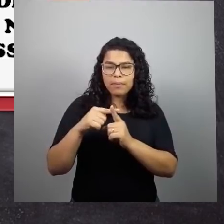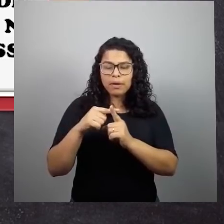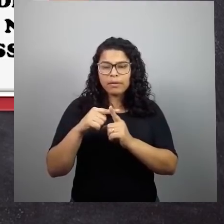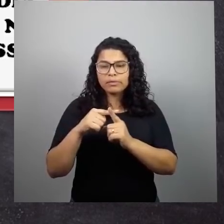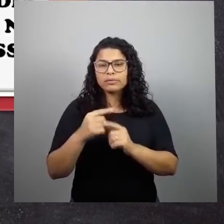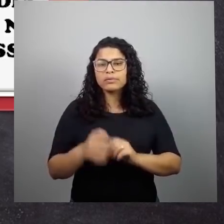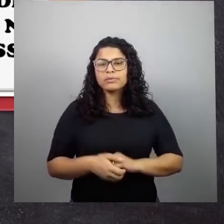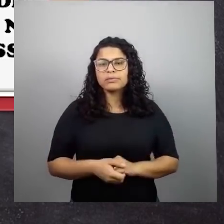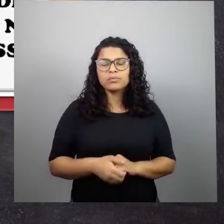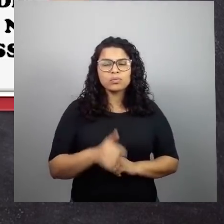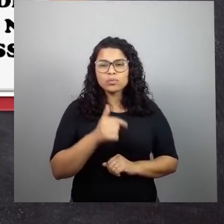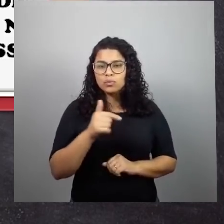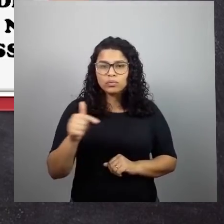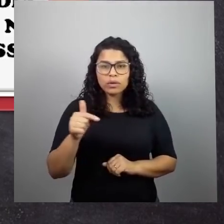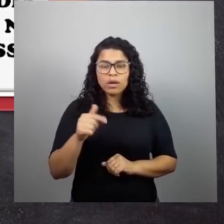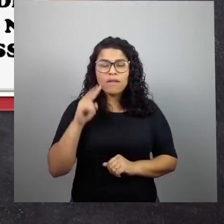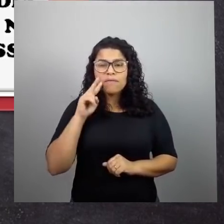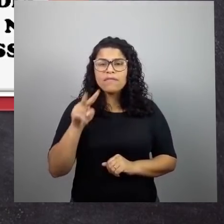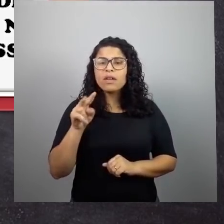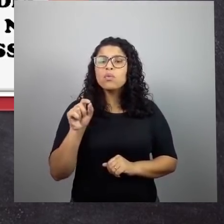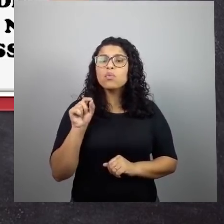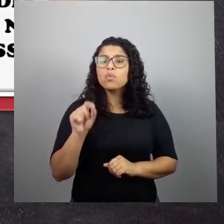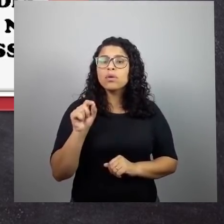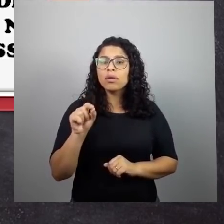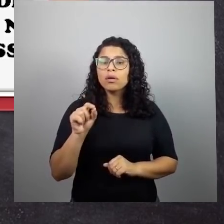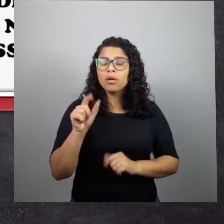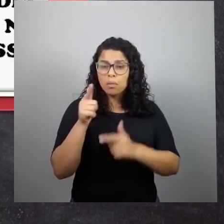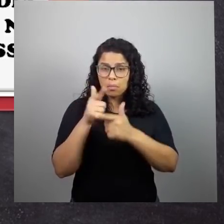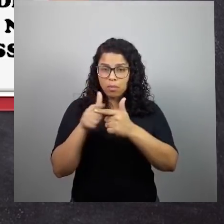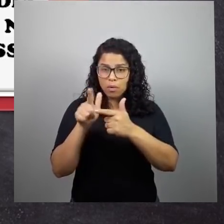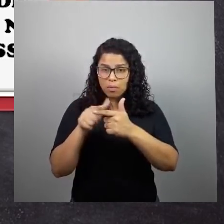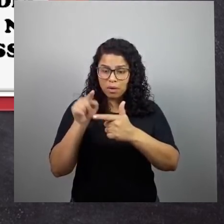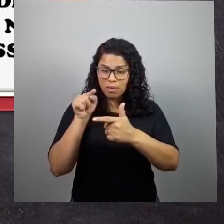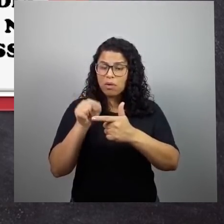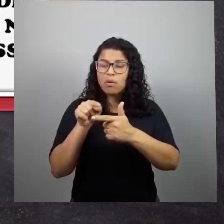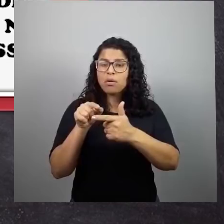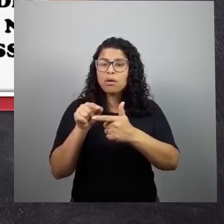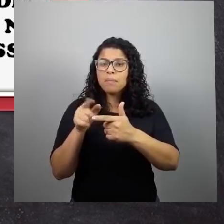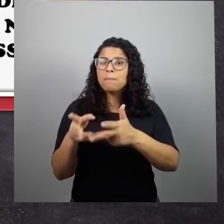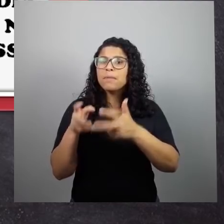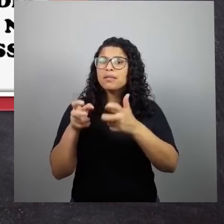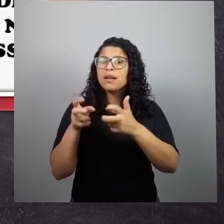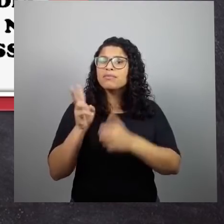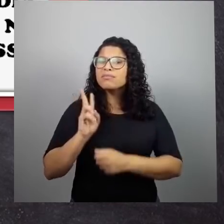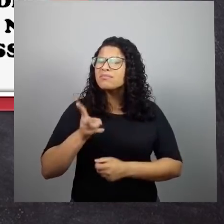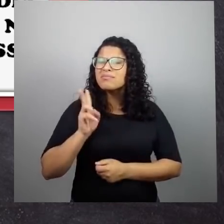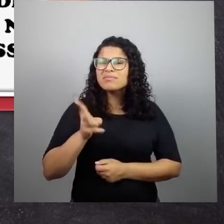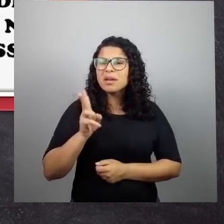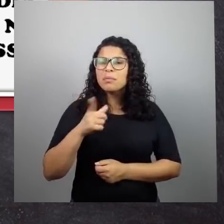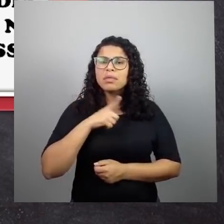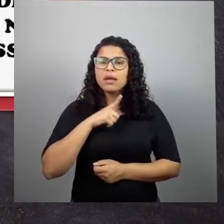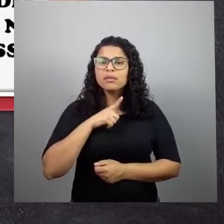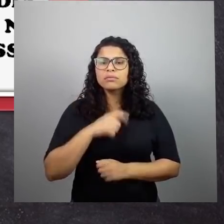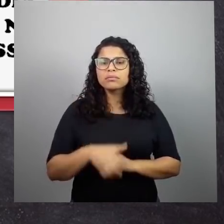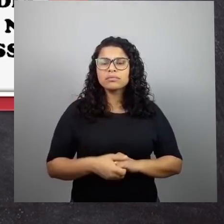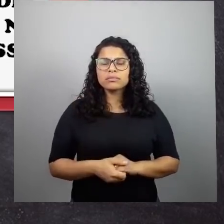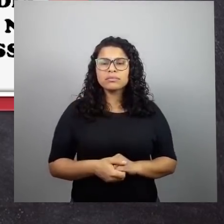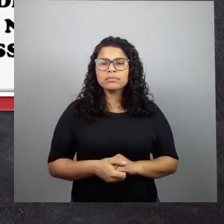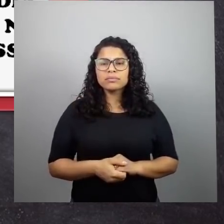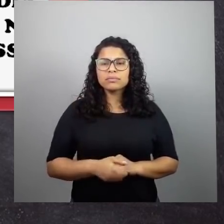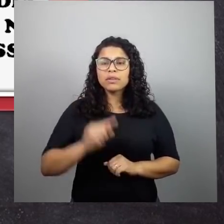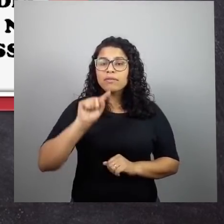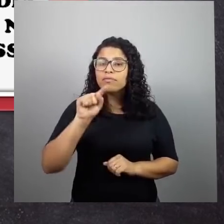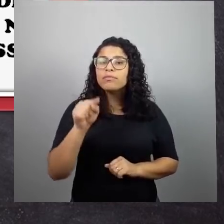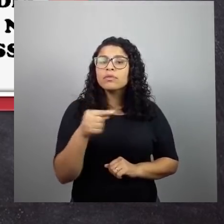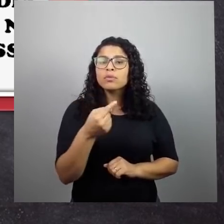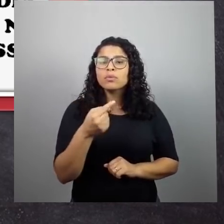lá no estudo da língua portuguesa mesmo. Mas nos problemas de matemática, o que a gente vê frequentemente? Esses símbolos aqui,